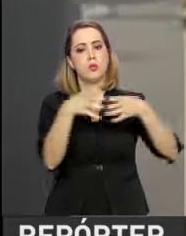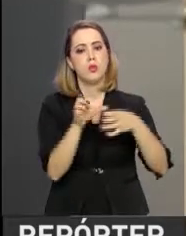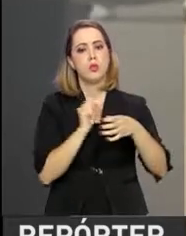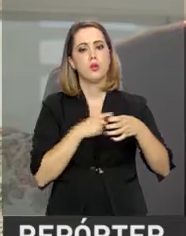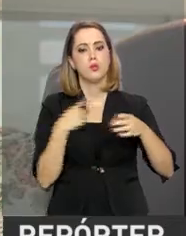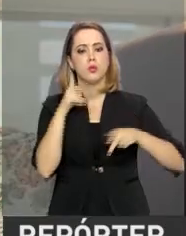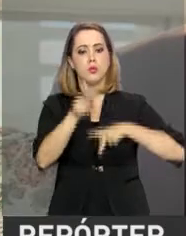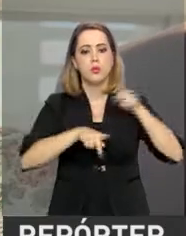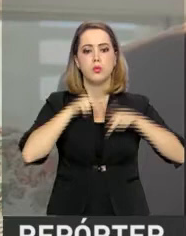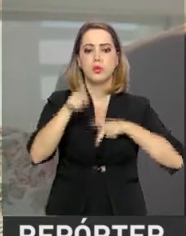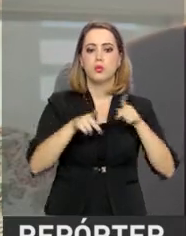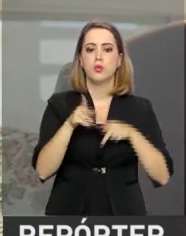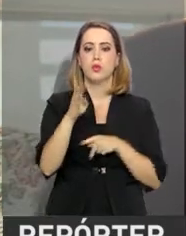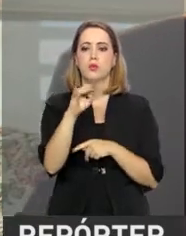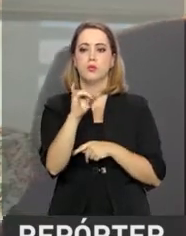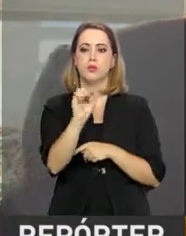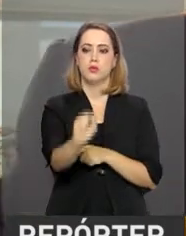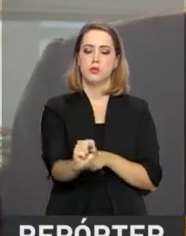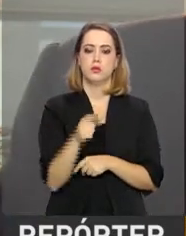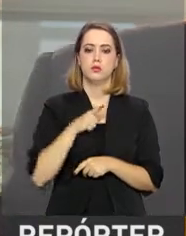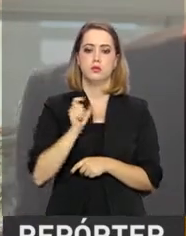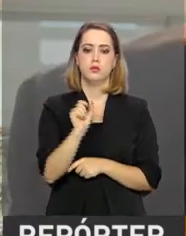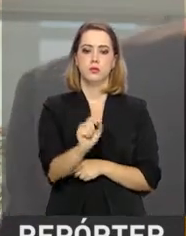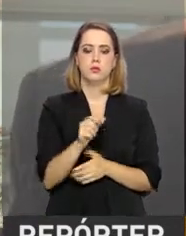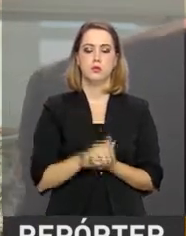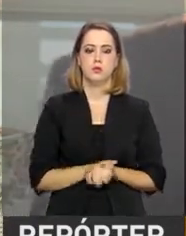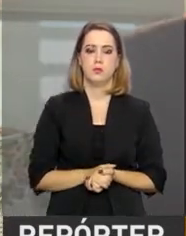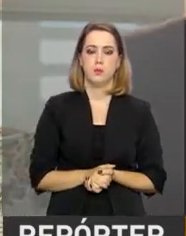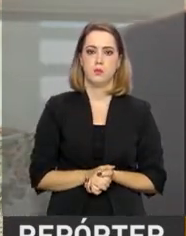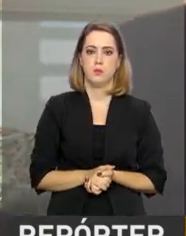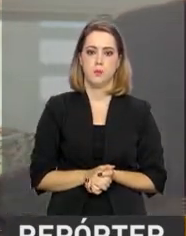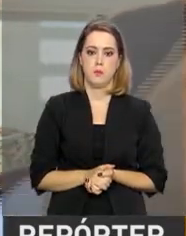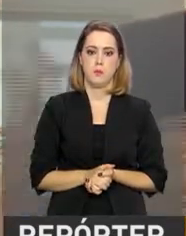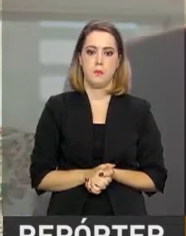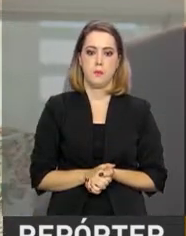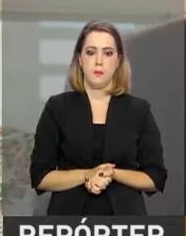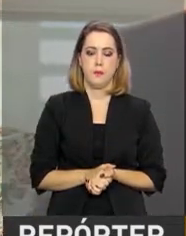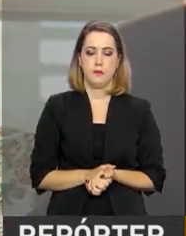do brics subsidiária portuguesa da